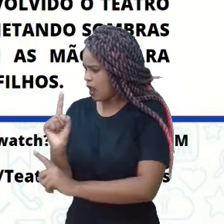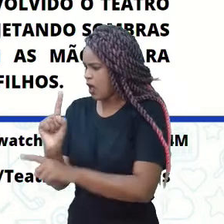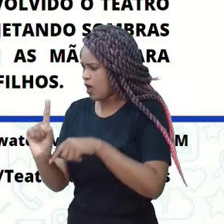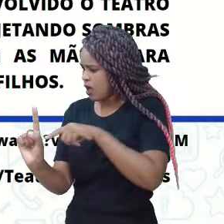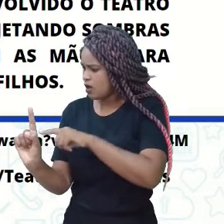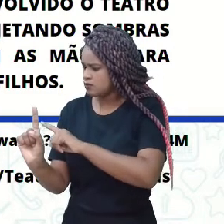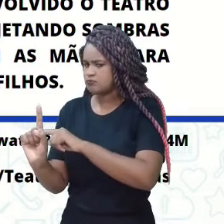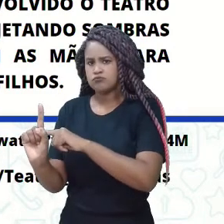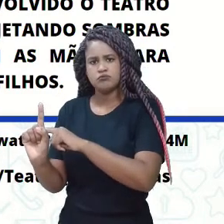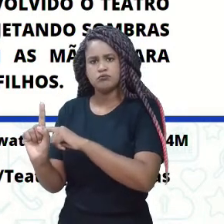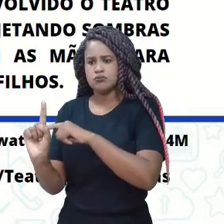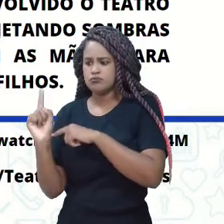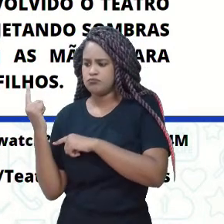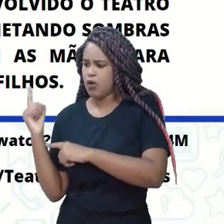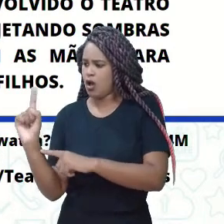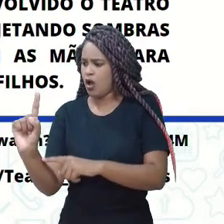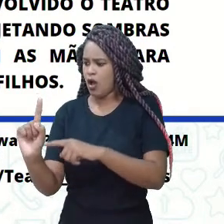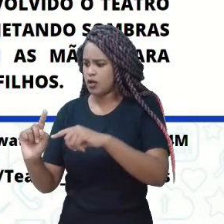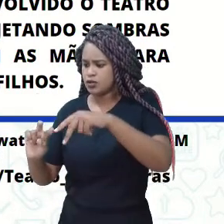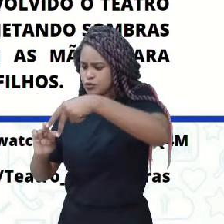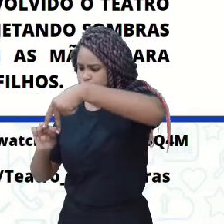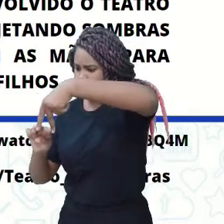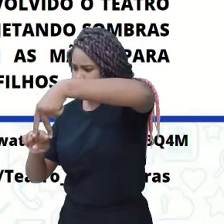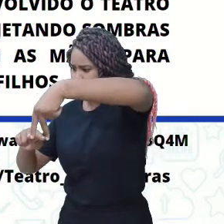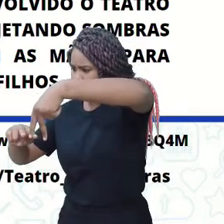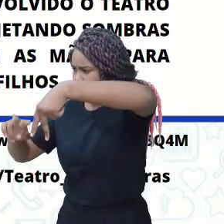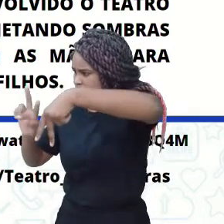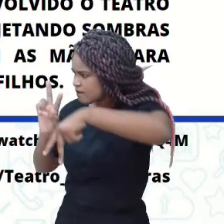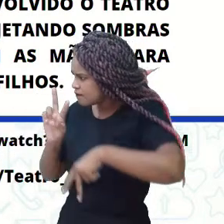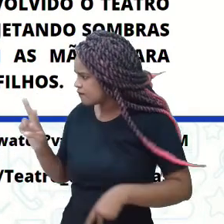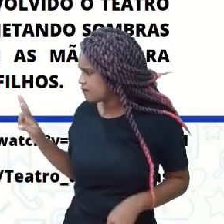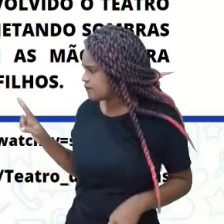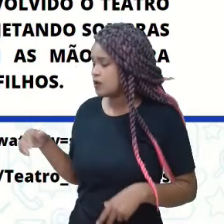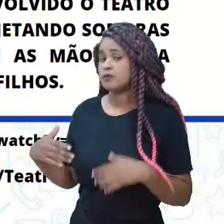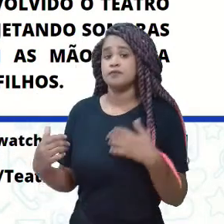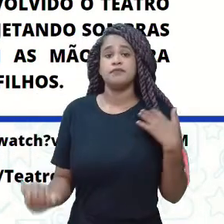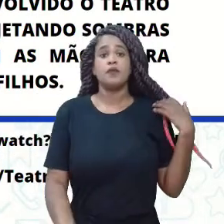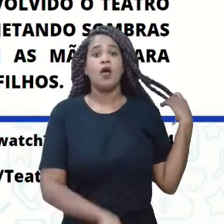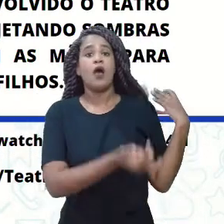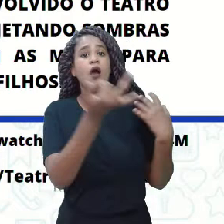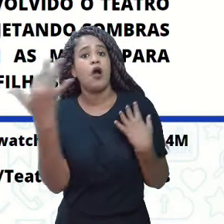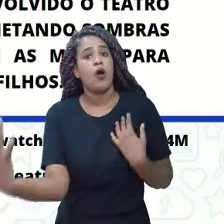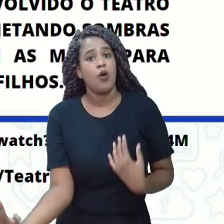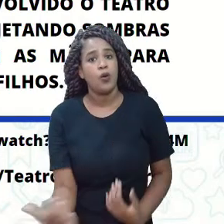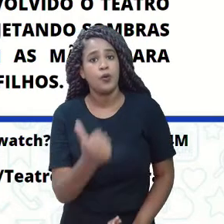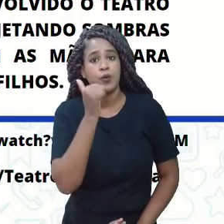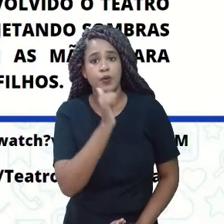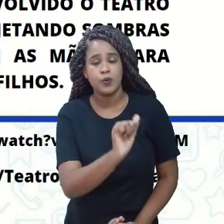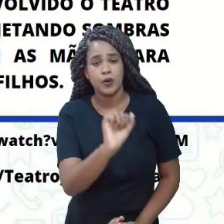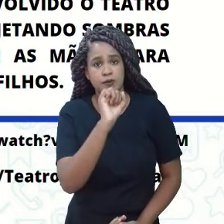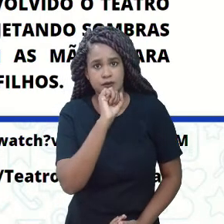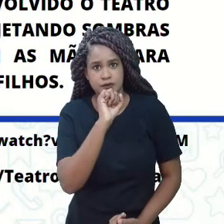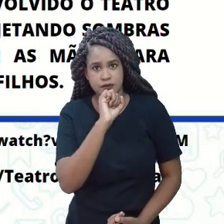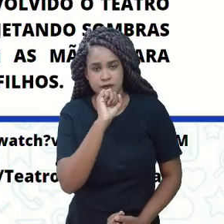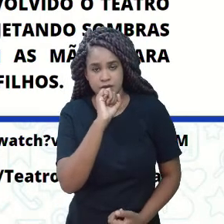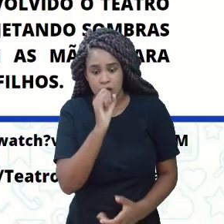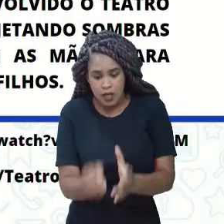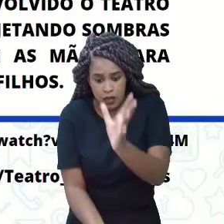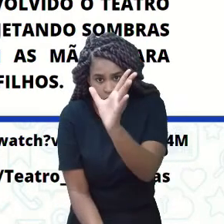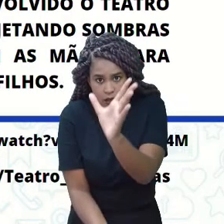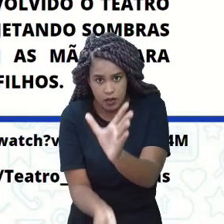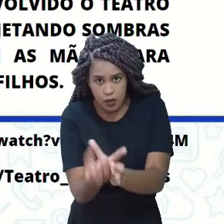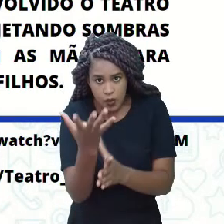das cavernas, minha gente. E algumas mães, nessa época, né, teriam desenvolvido o teatro